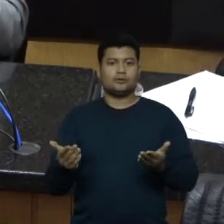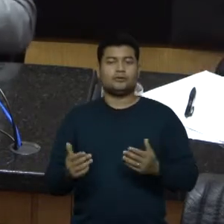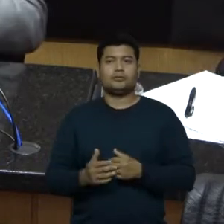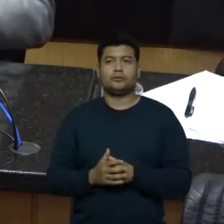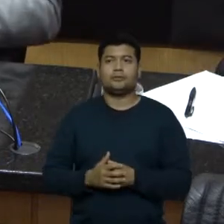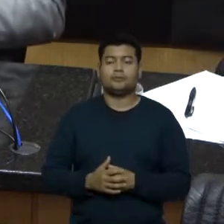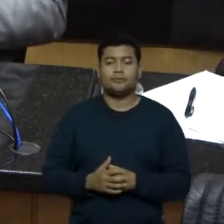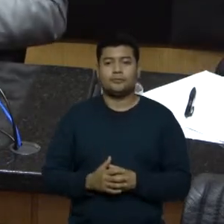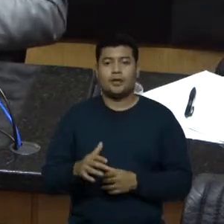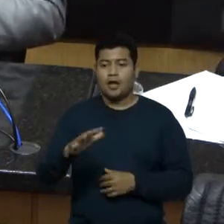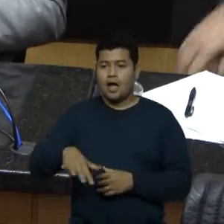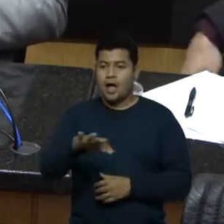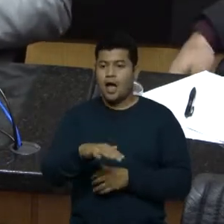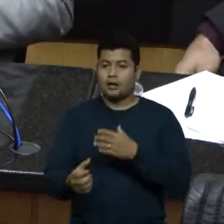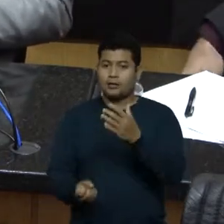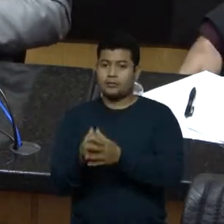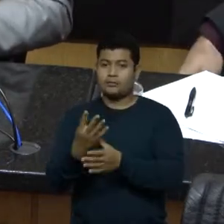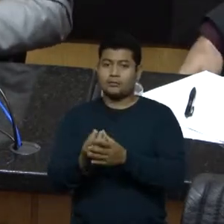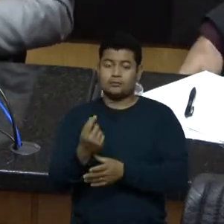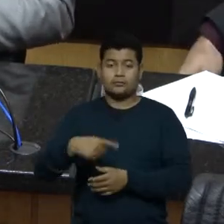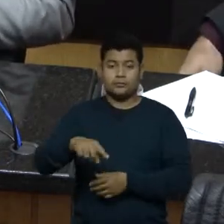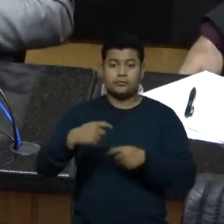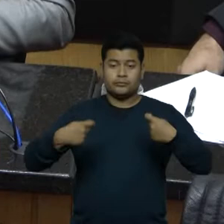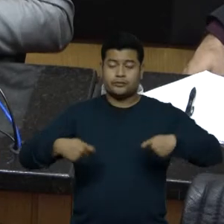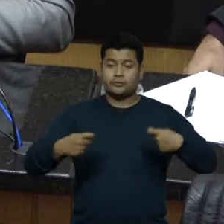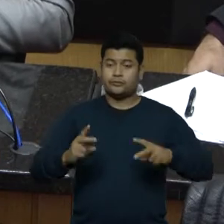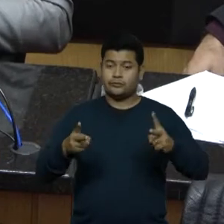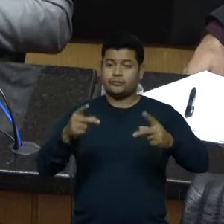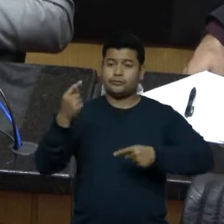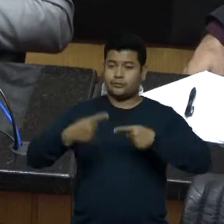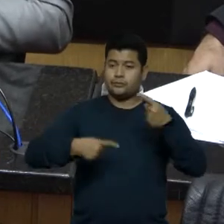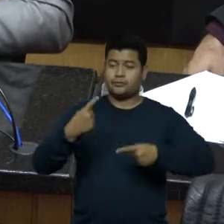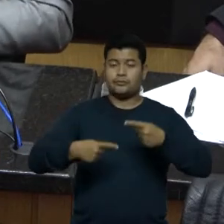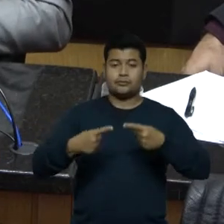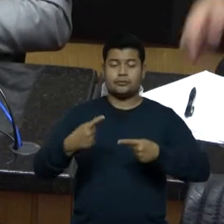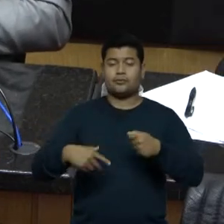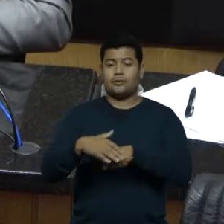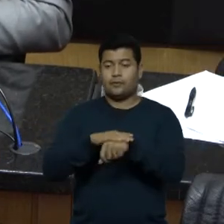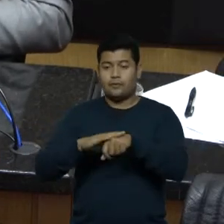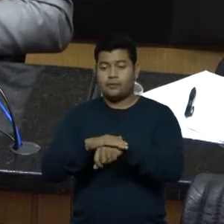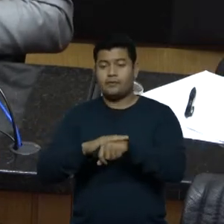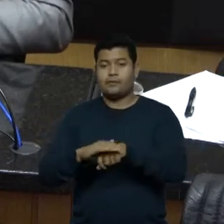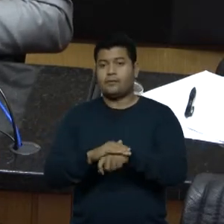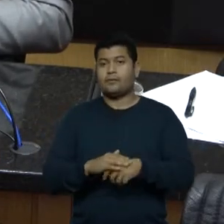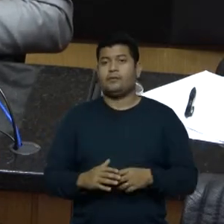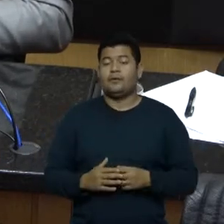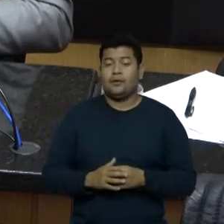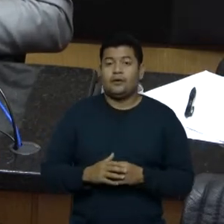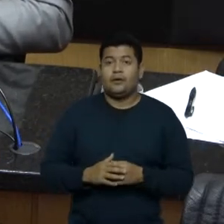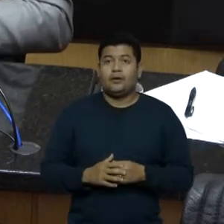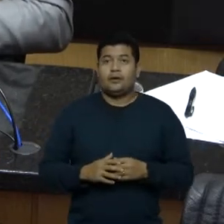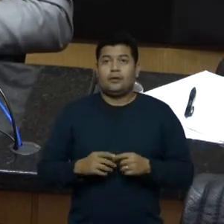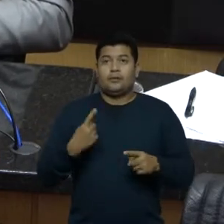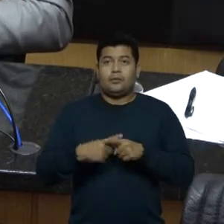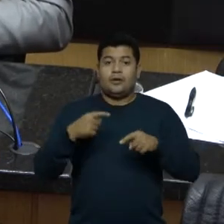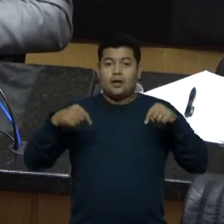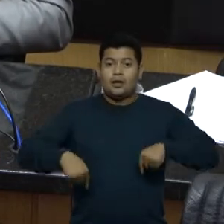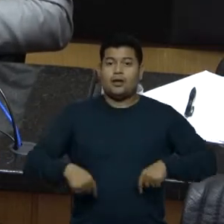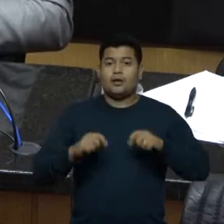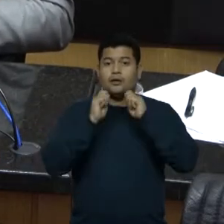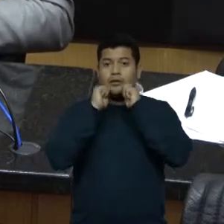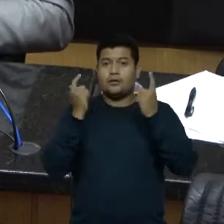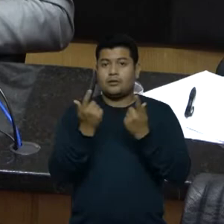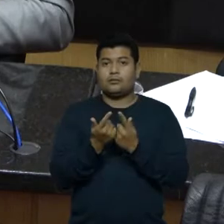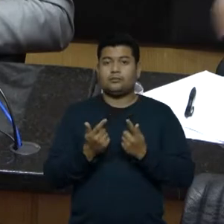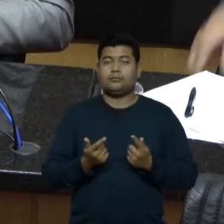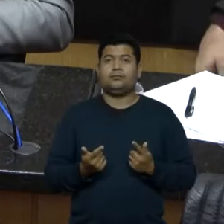algo para nós continuar trabalhando e conversando só queria trazer esse conhecimento senhor presidente porque essa casa fez uma